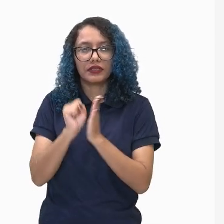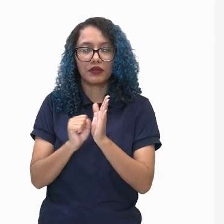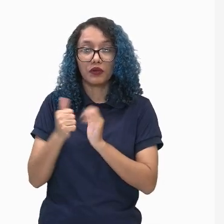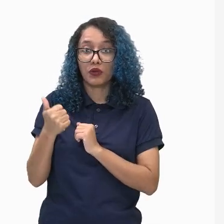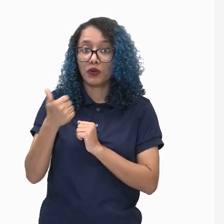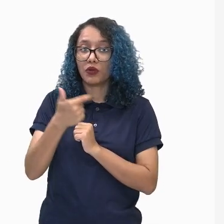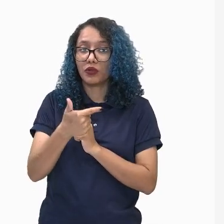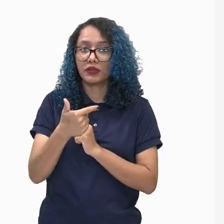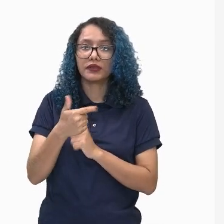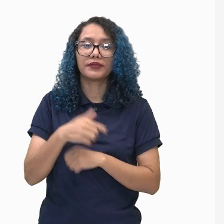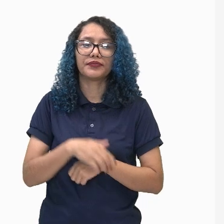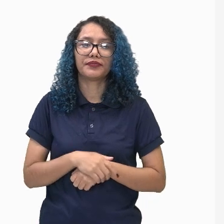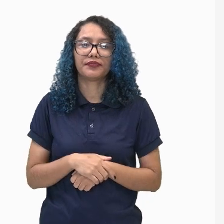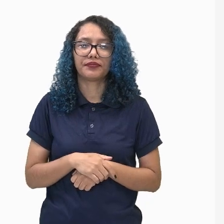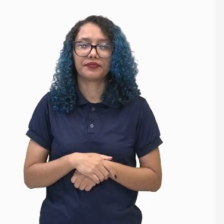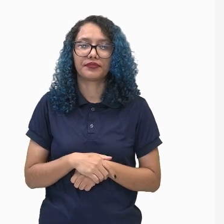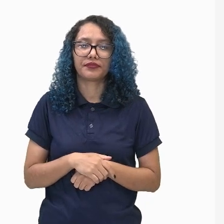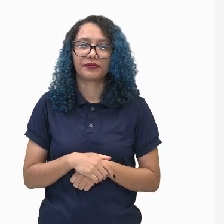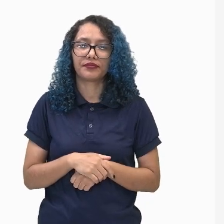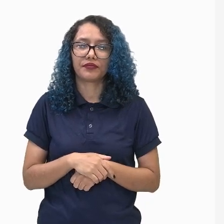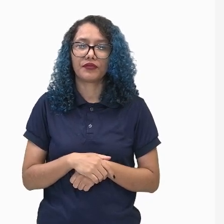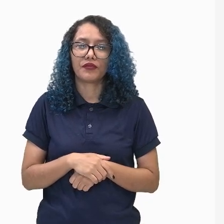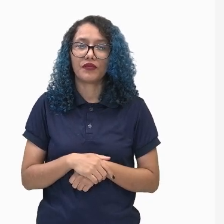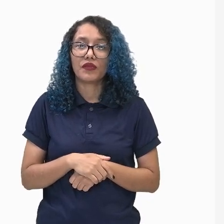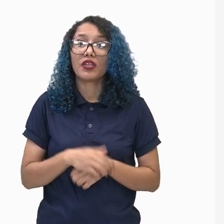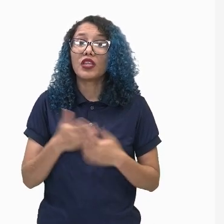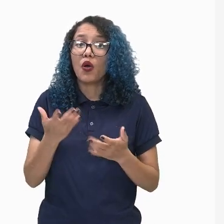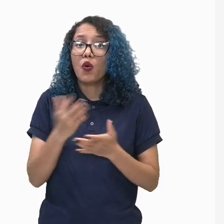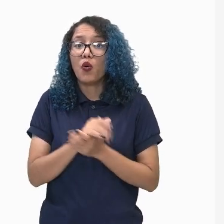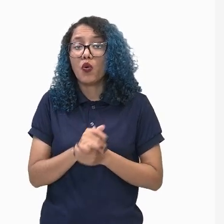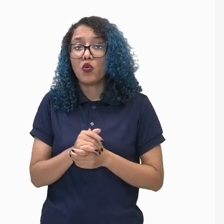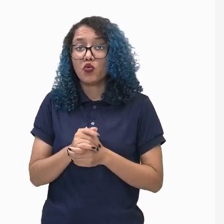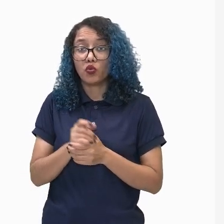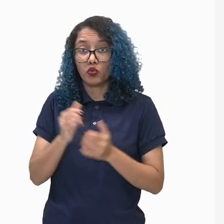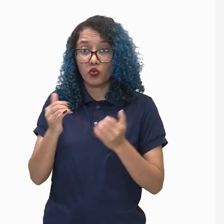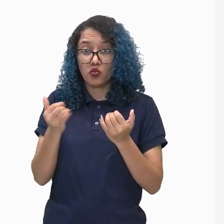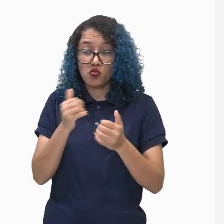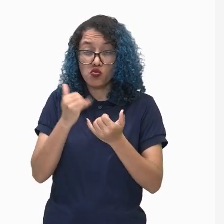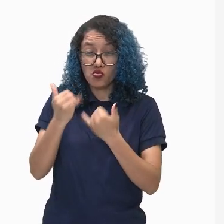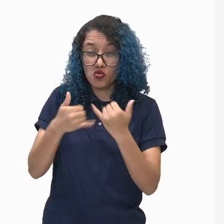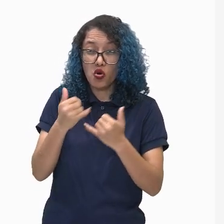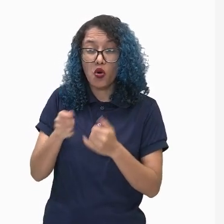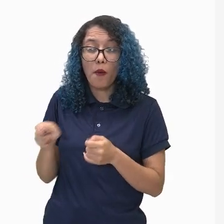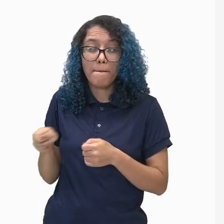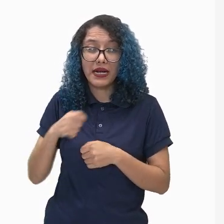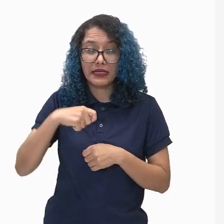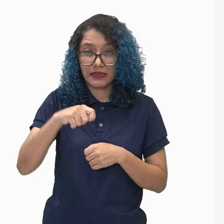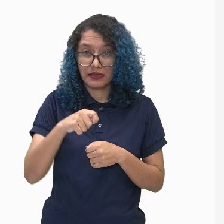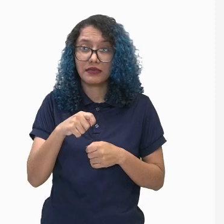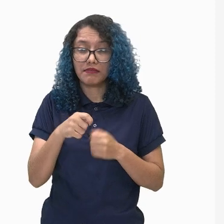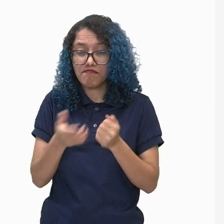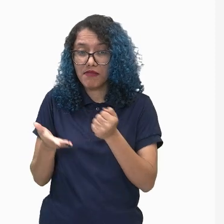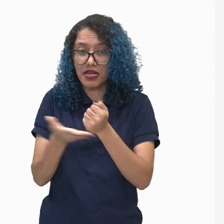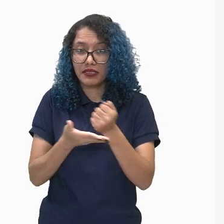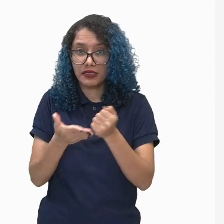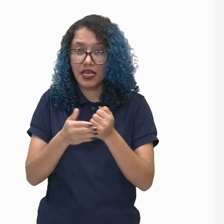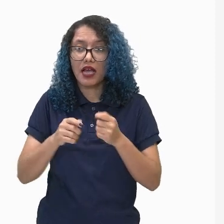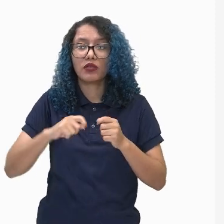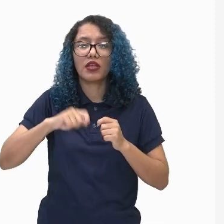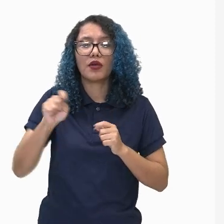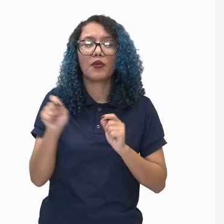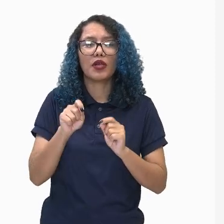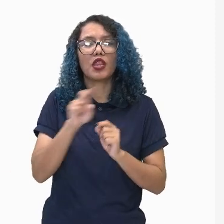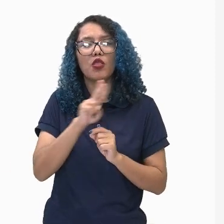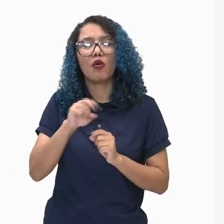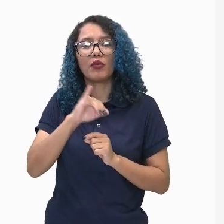o jogo originário, né, do tênis, ele era conhecido como Jeu de la Paume, e ele foi jogado